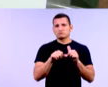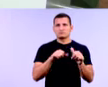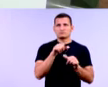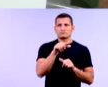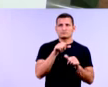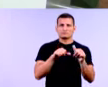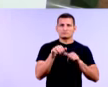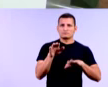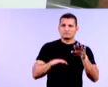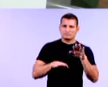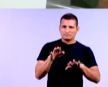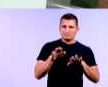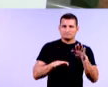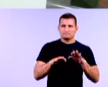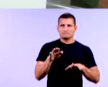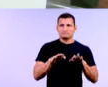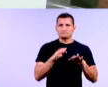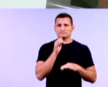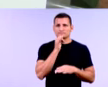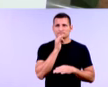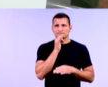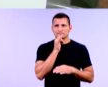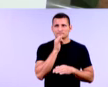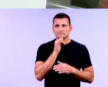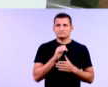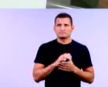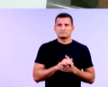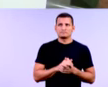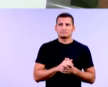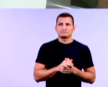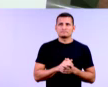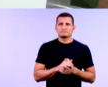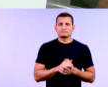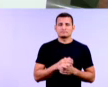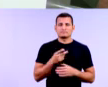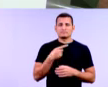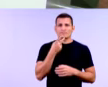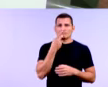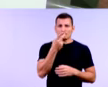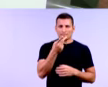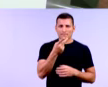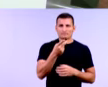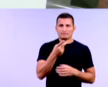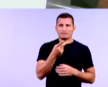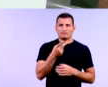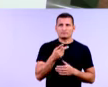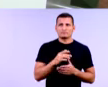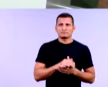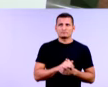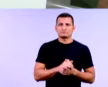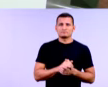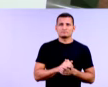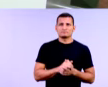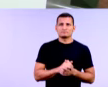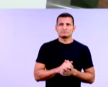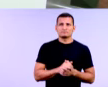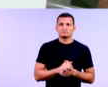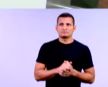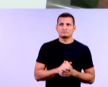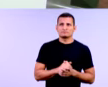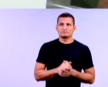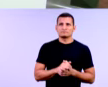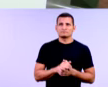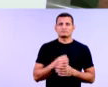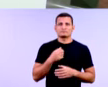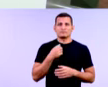meia? Depende. Por exemplo, olha, se eu falo assim, como o marido da professora Tayane está